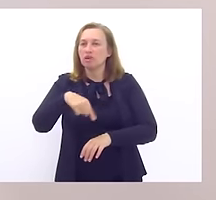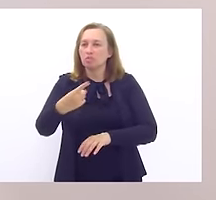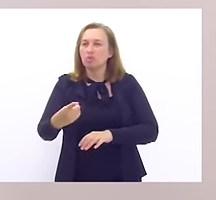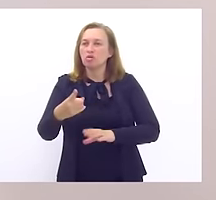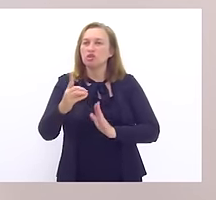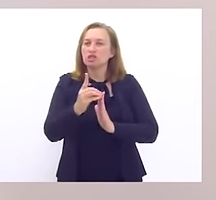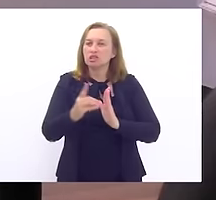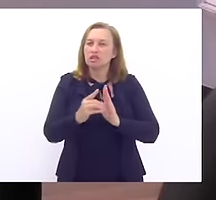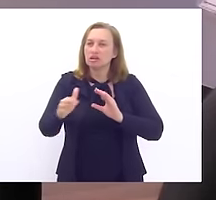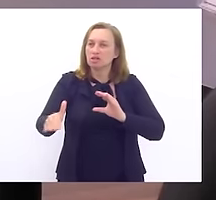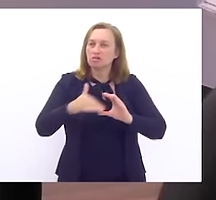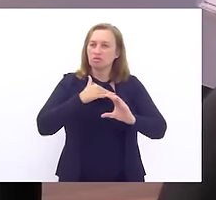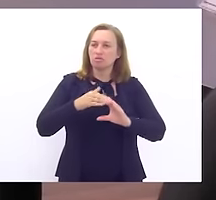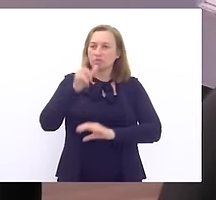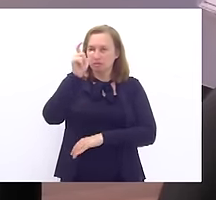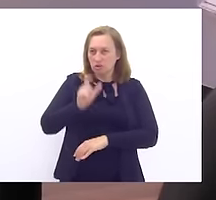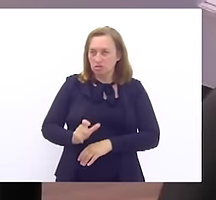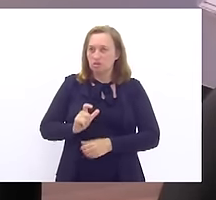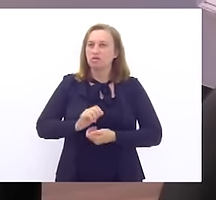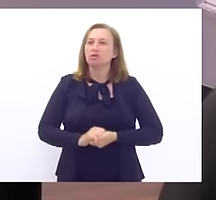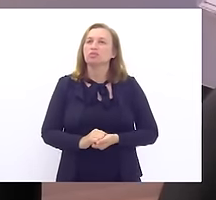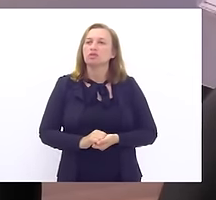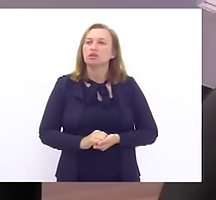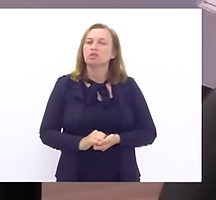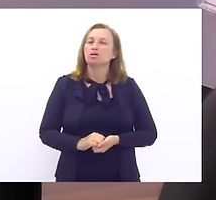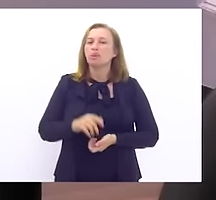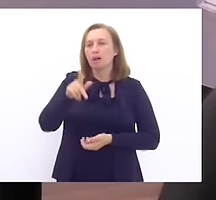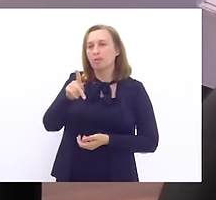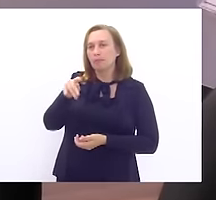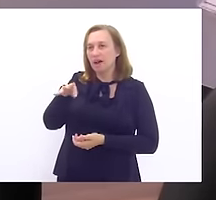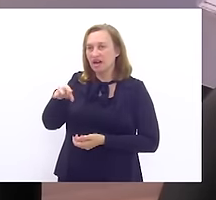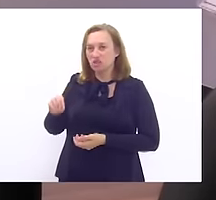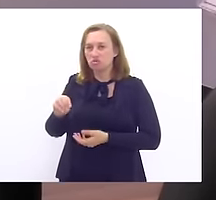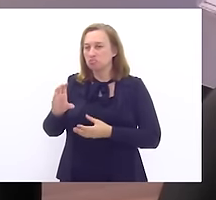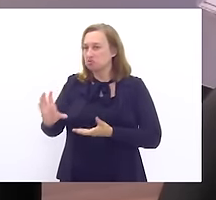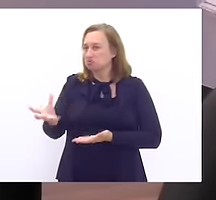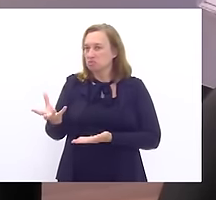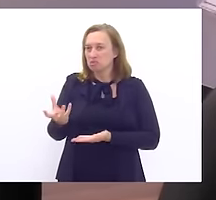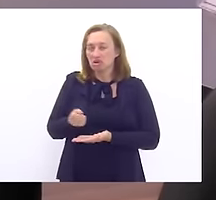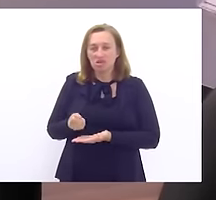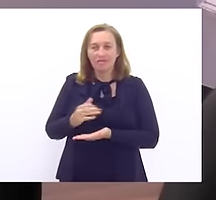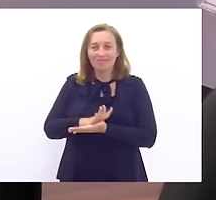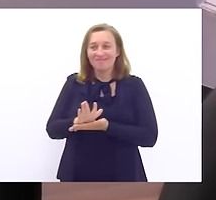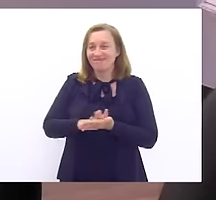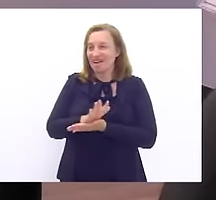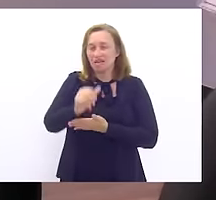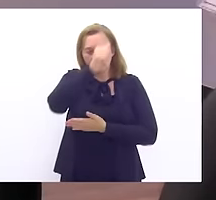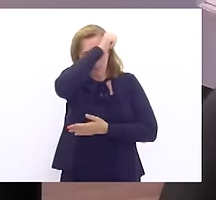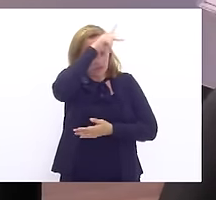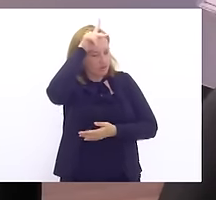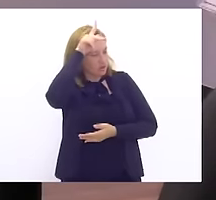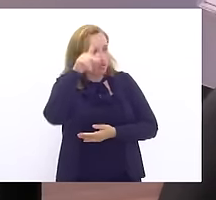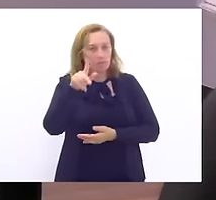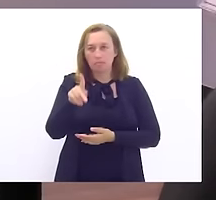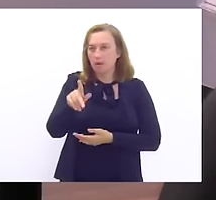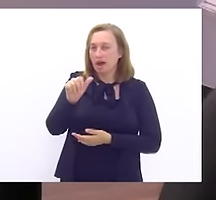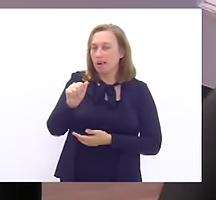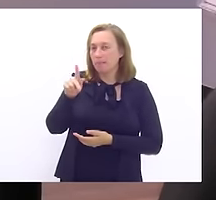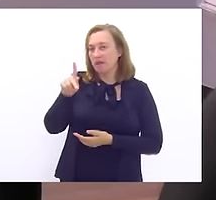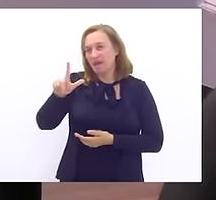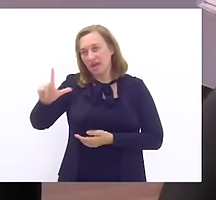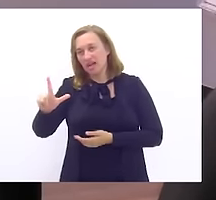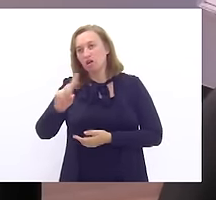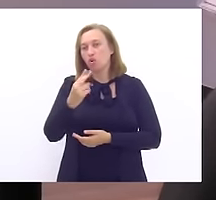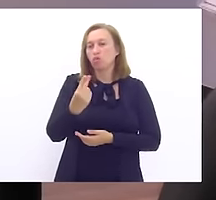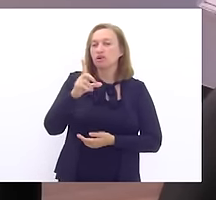pro determinar nada disso né com com relação a Pátio negativo a gente não recebe nada de de prefeitura ou da pl ou do teto como